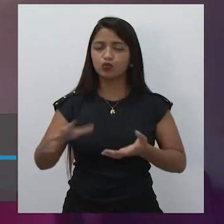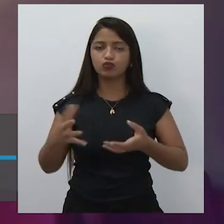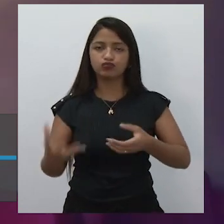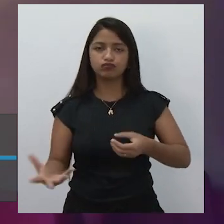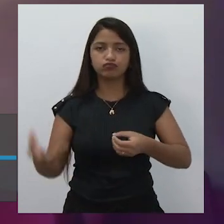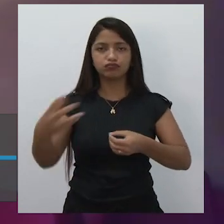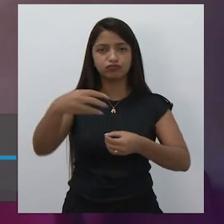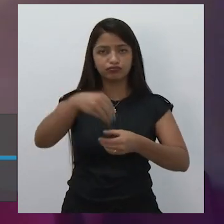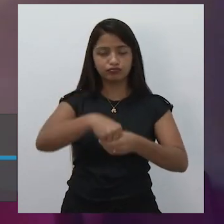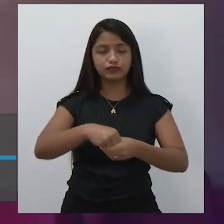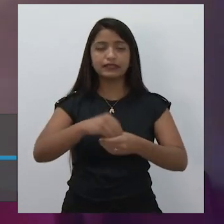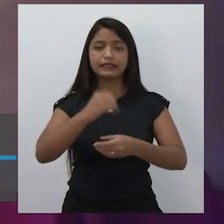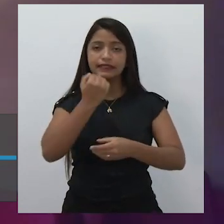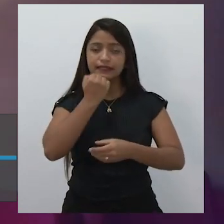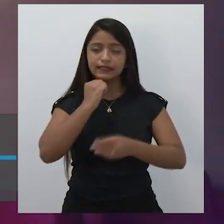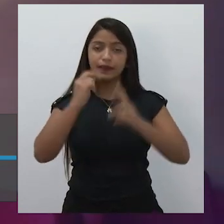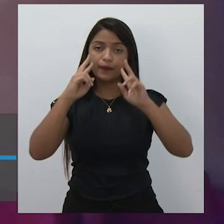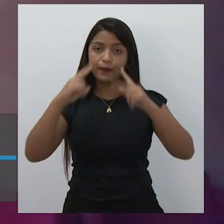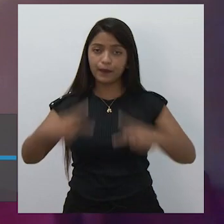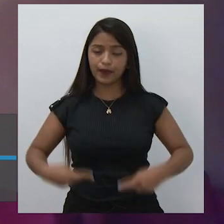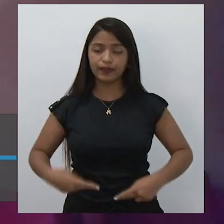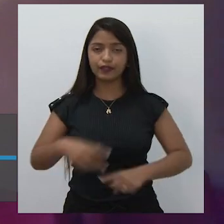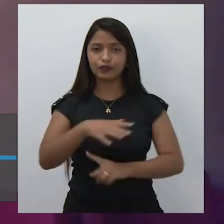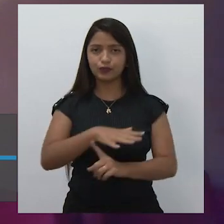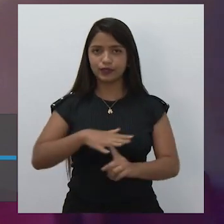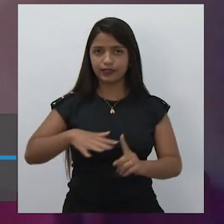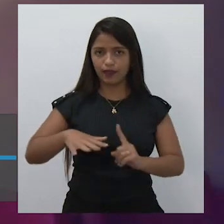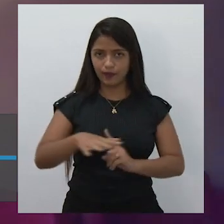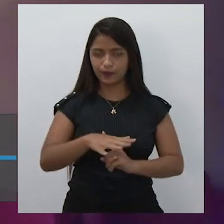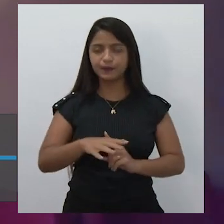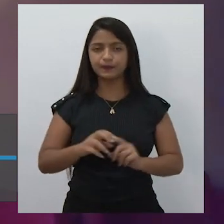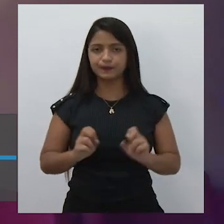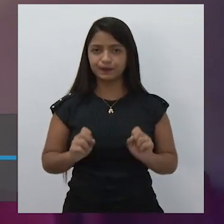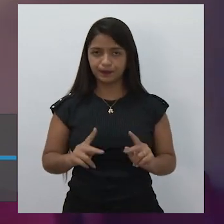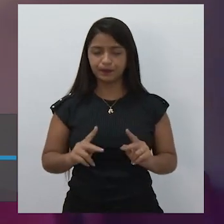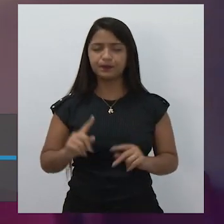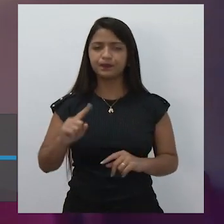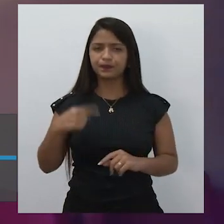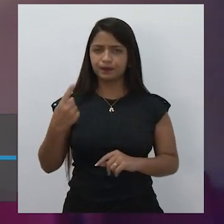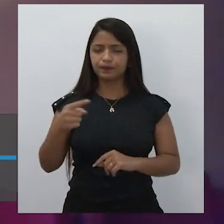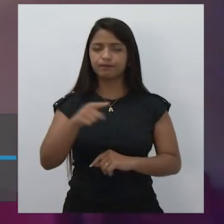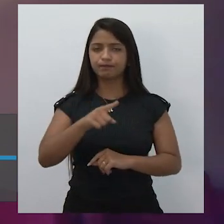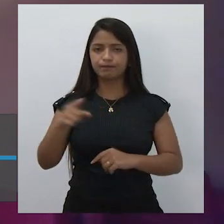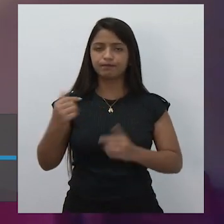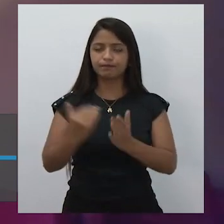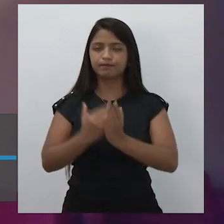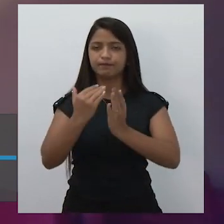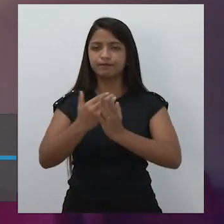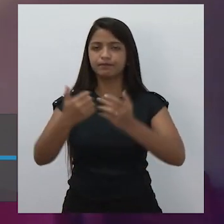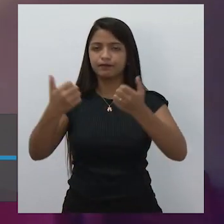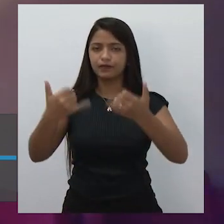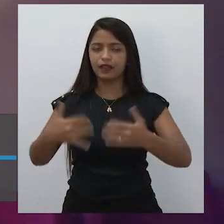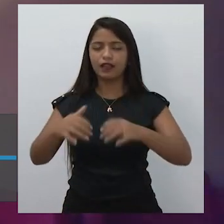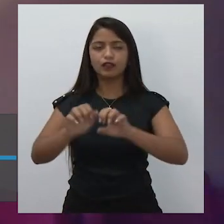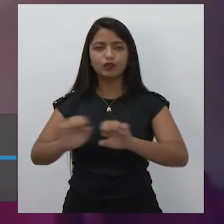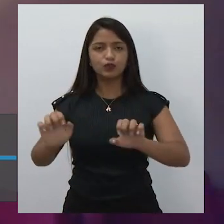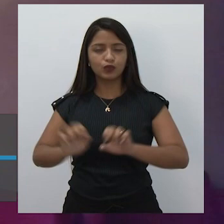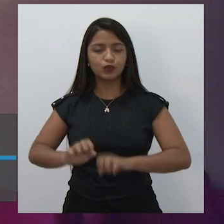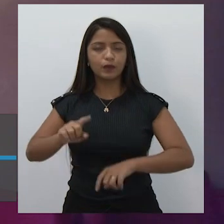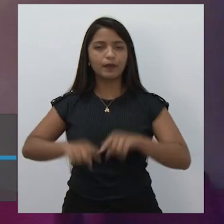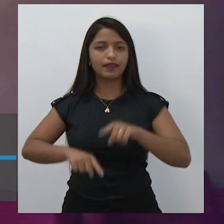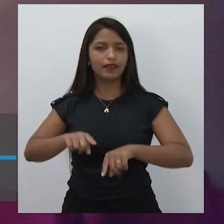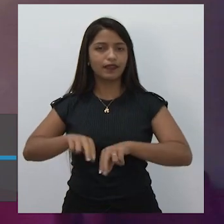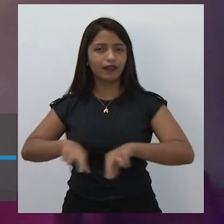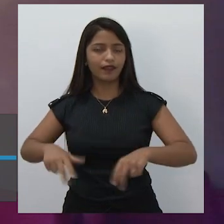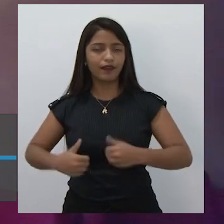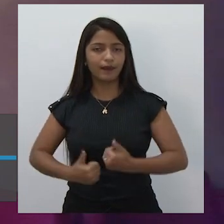humanas e sociais aplicadas. Logo, eles vão falar um pouco da estrutura, né, dos materiais de apoio para os